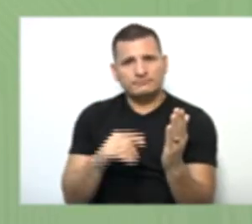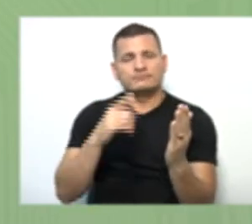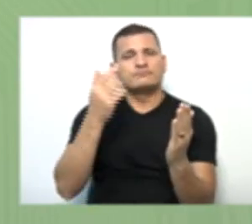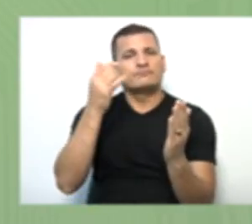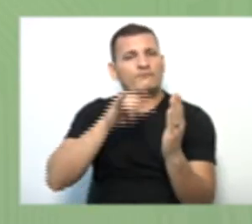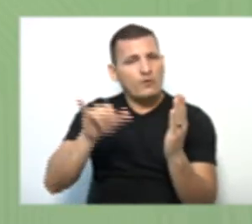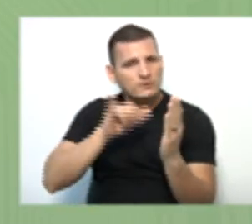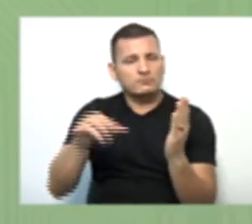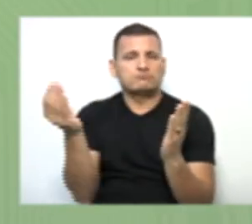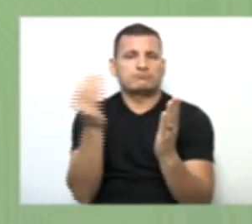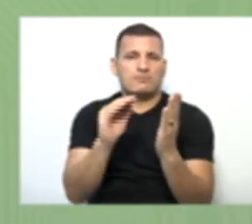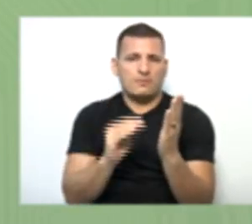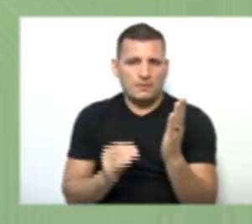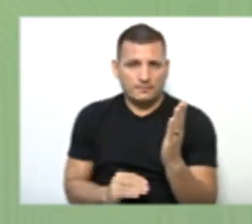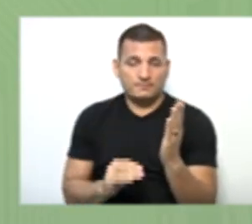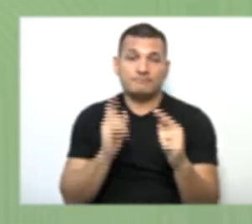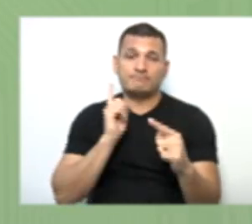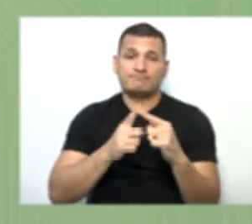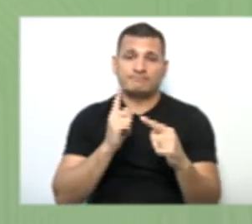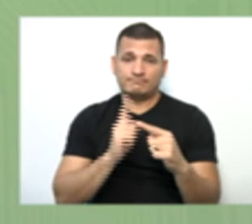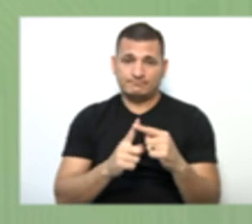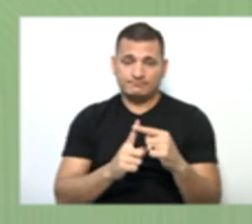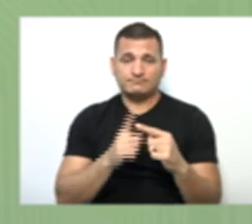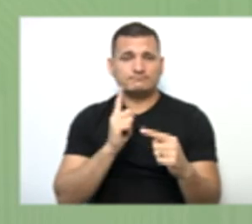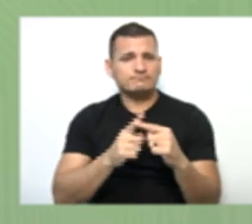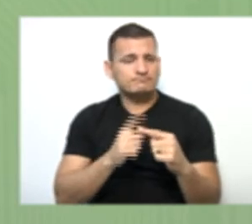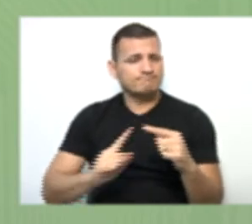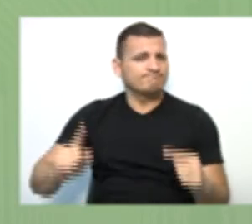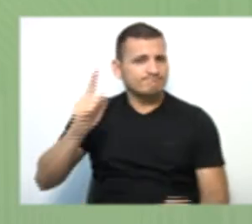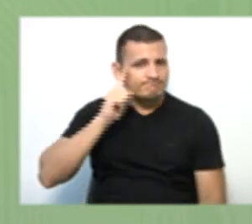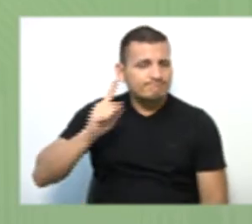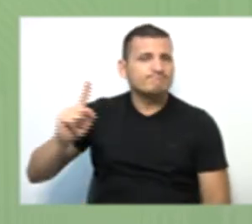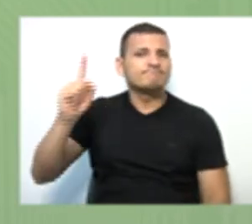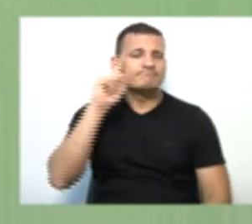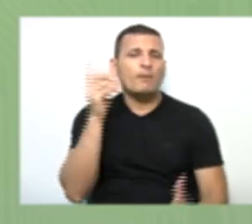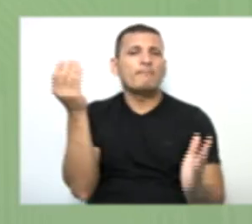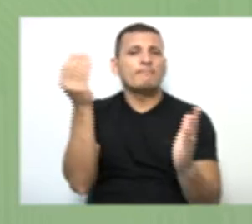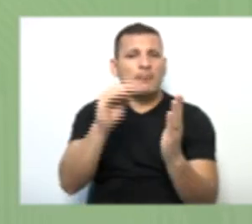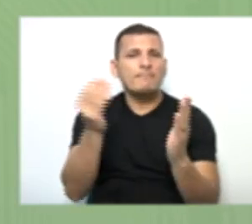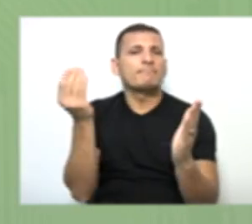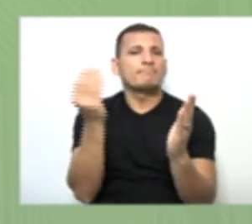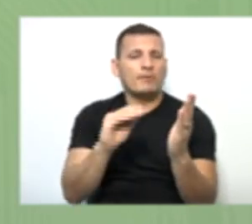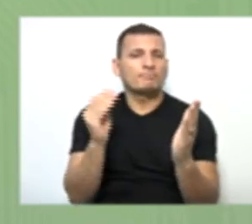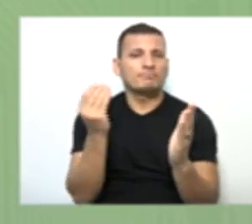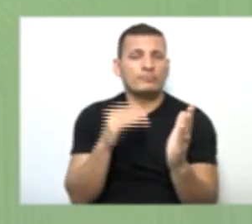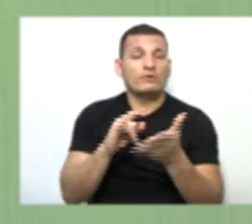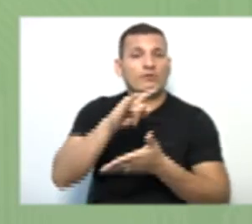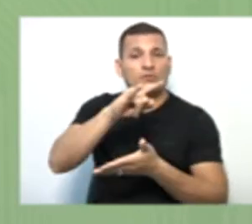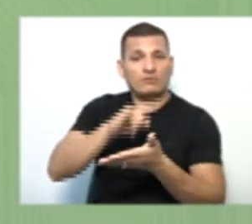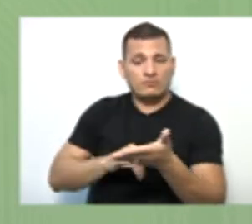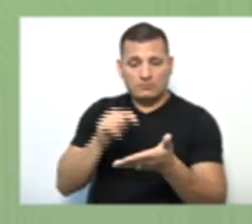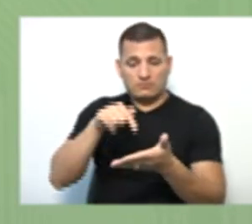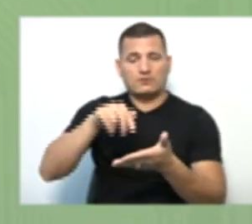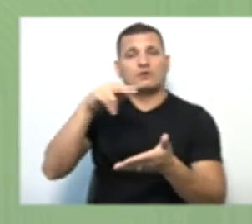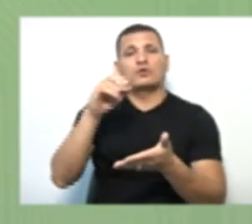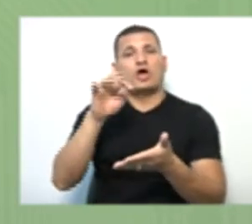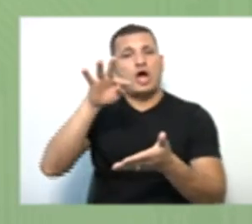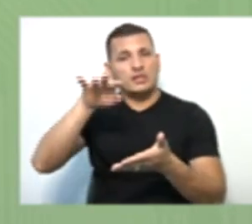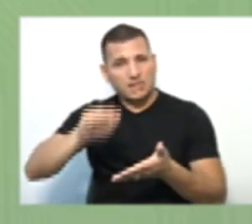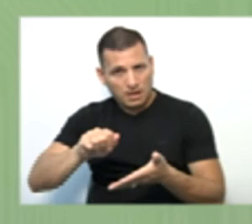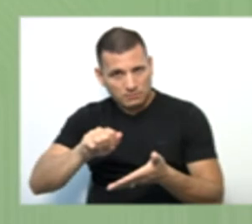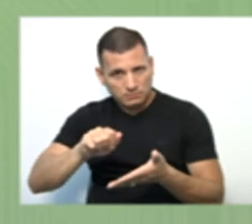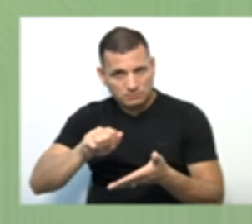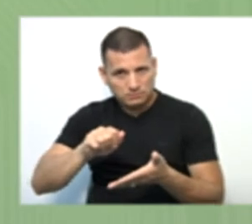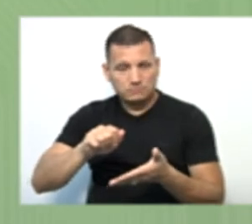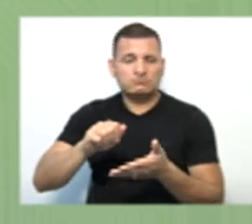Por quê? Porque ela faz o lançamento dia a dia. Chegou a nota fiscal do material de limpeza, chegou a nota